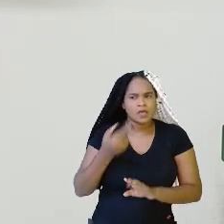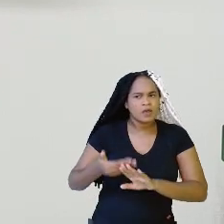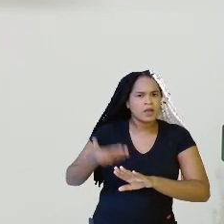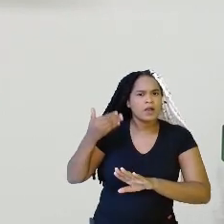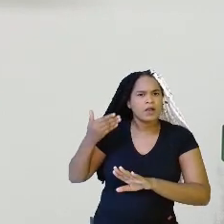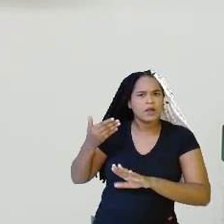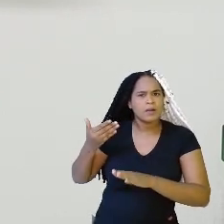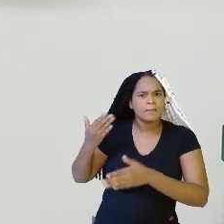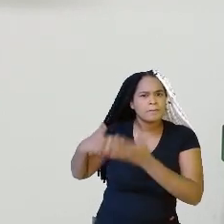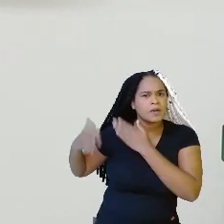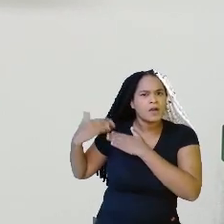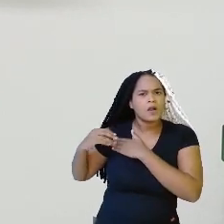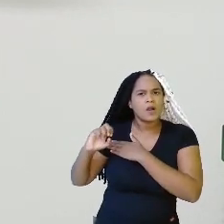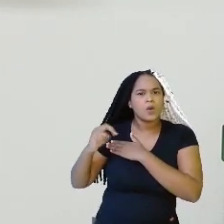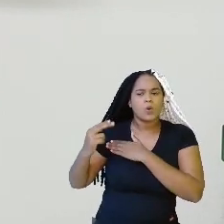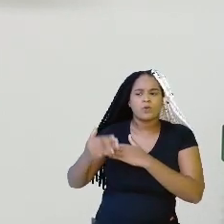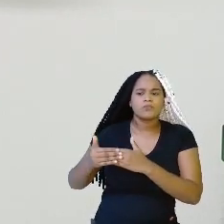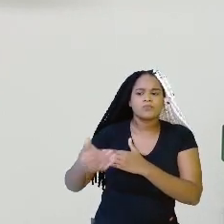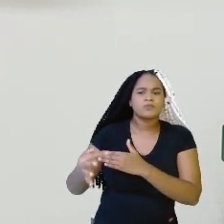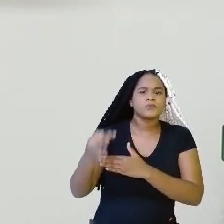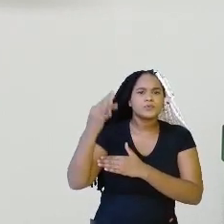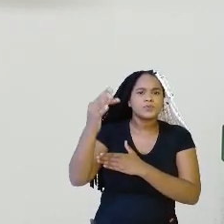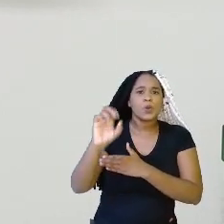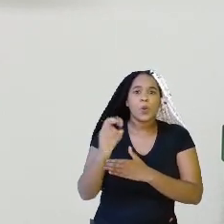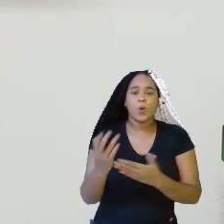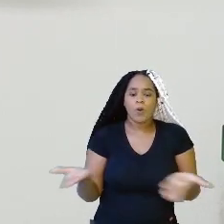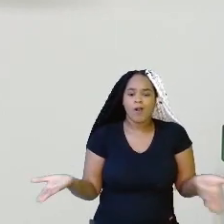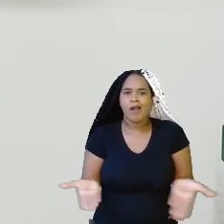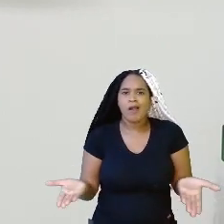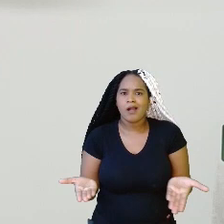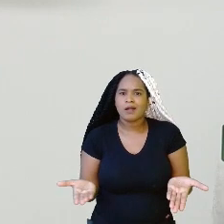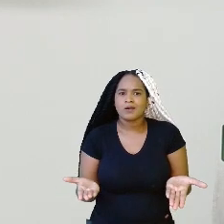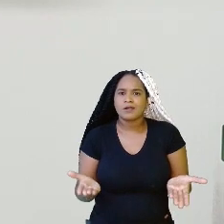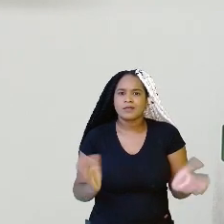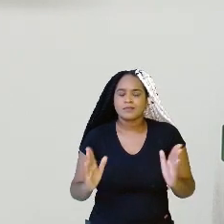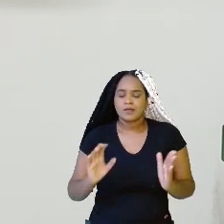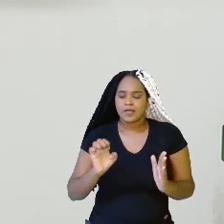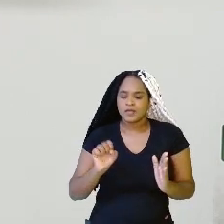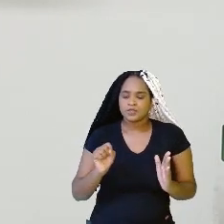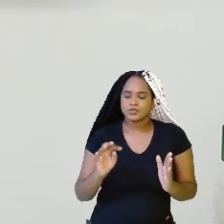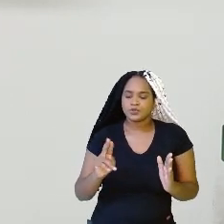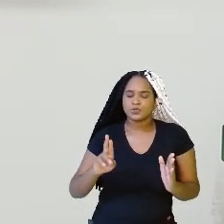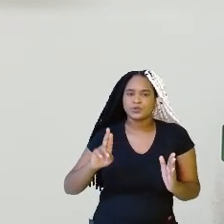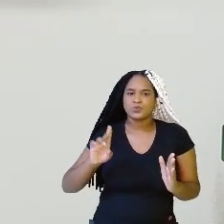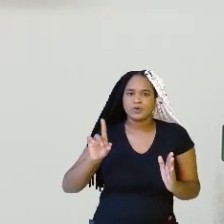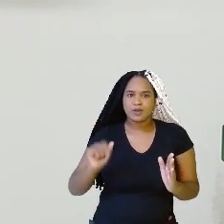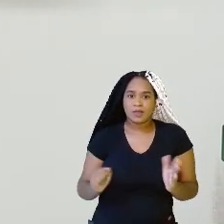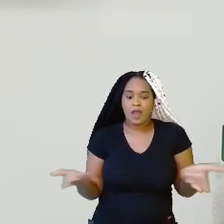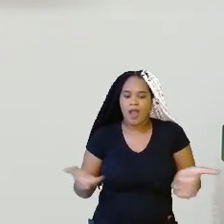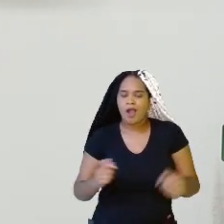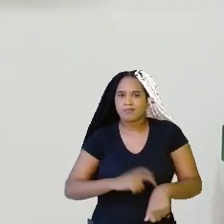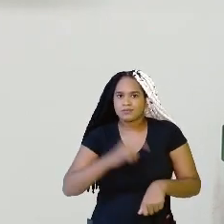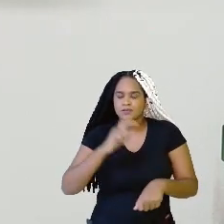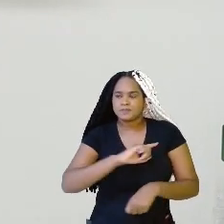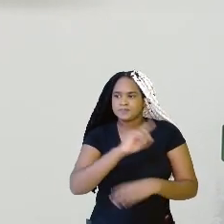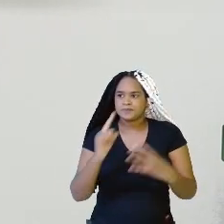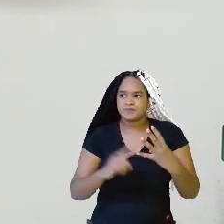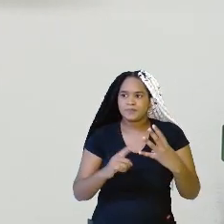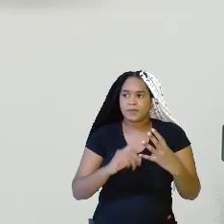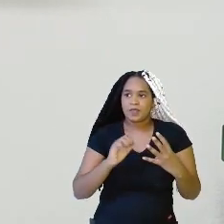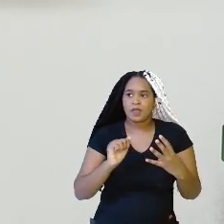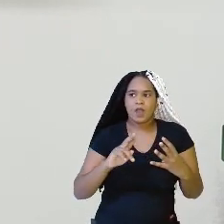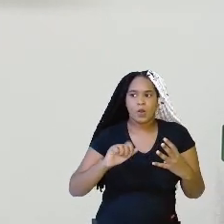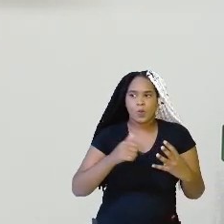estudará? Ela estuda. Se está acontecendo agora, qual o tempo? E por último, Cauã tocará